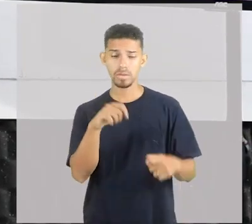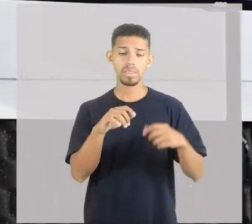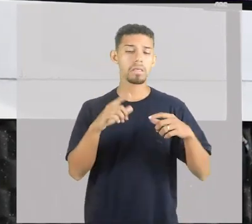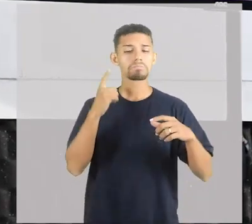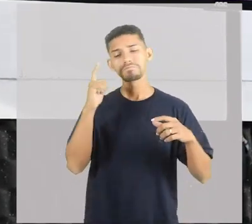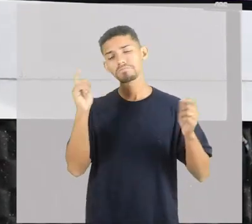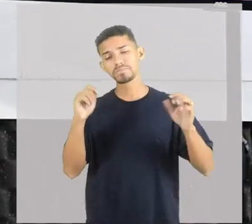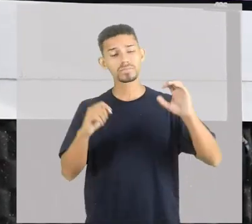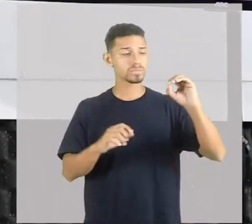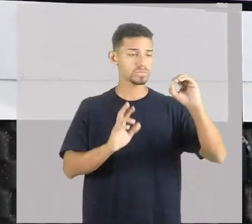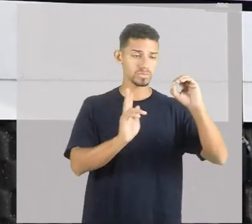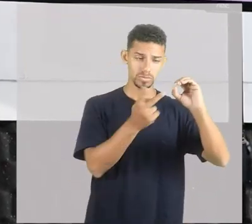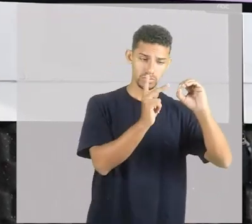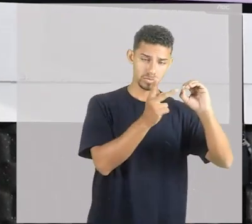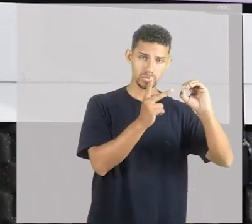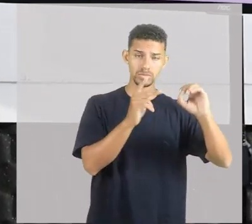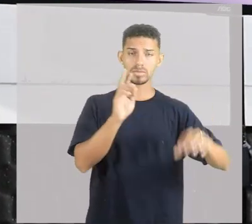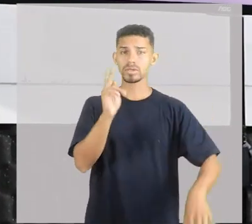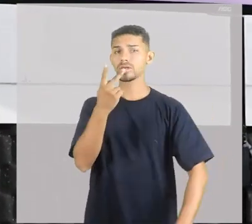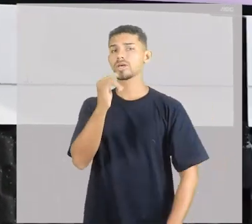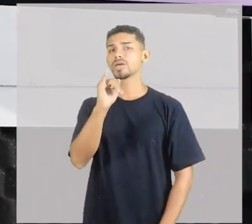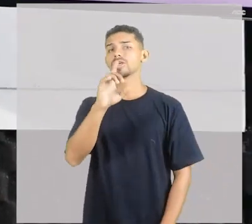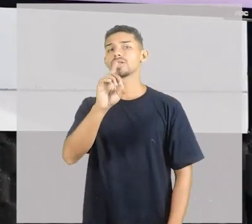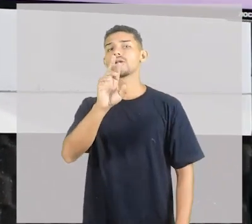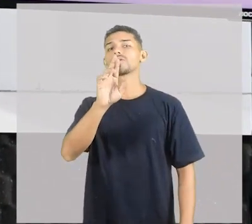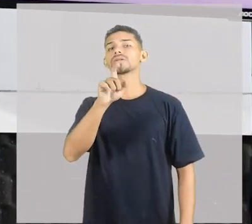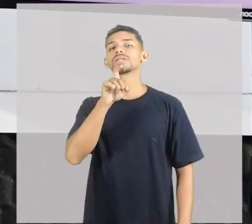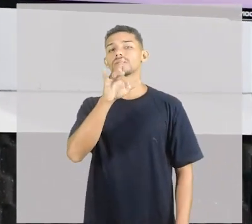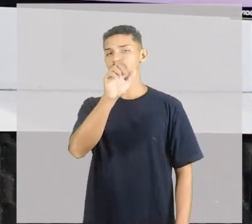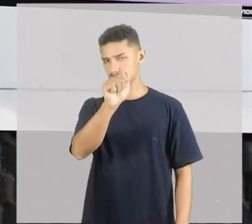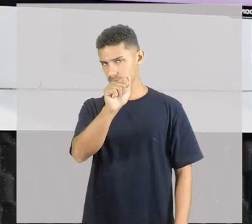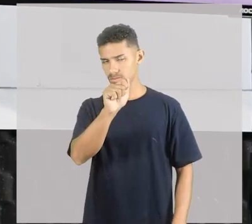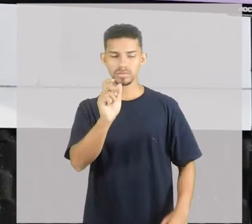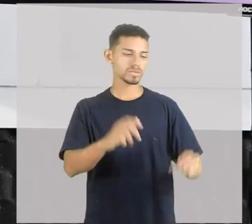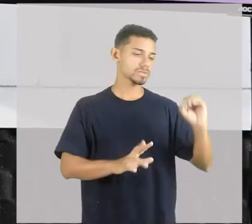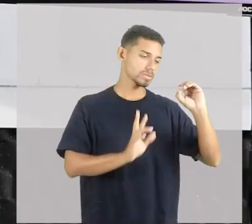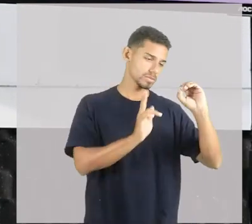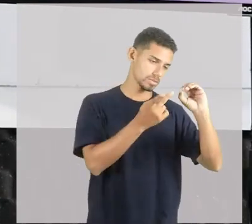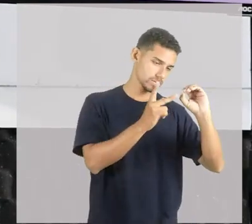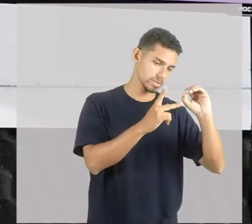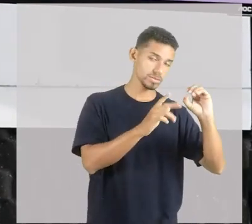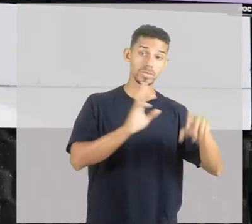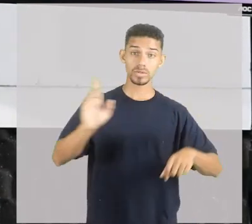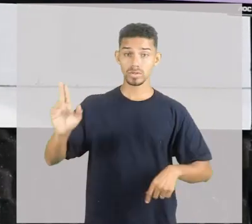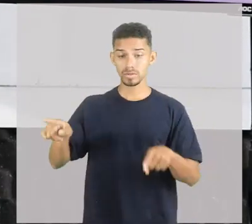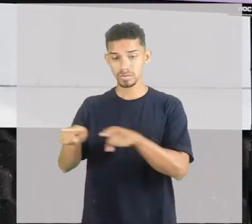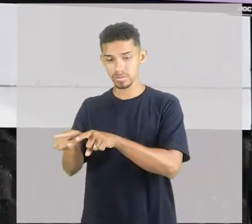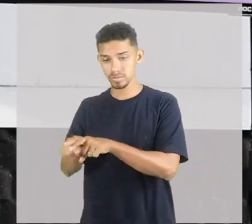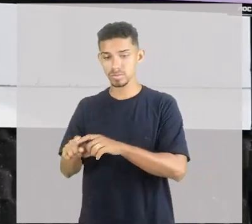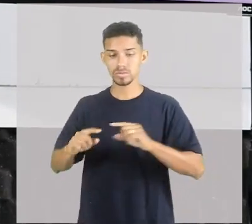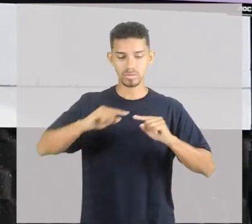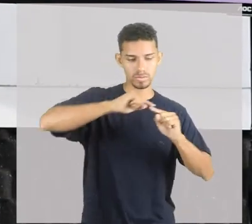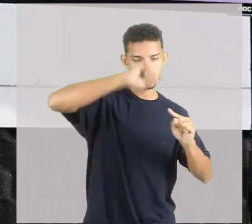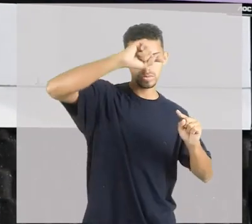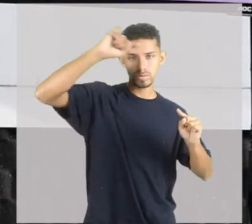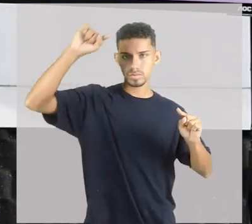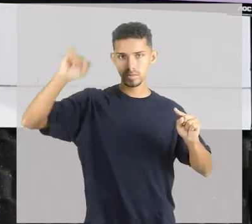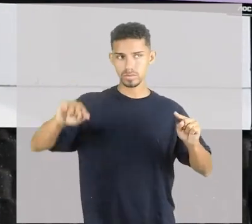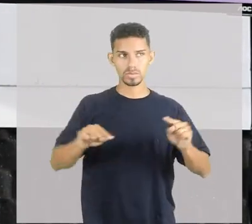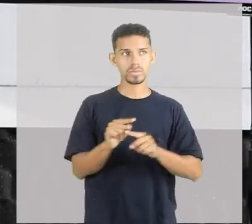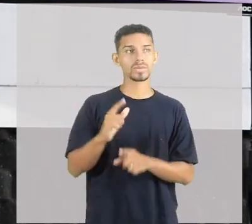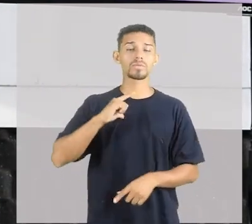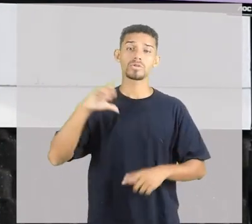anel. Então, a hidroxila pode estar nessa posição bem aqui, ó. A gente chama a posição de no anel 1, 2, 1, 3, 1,